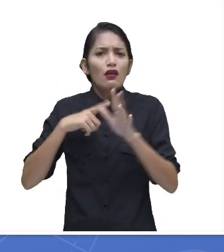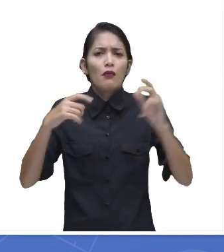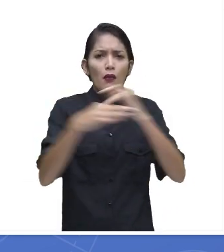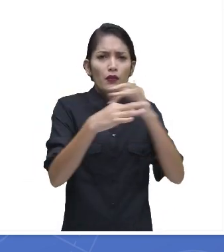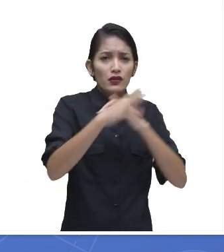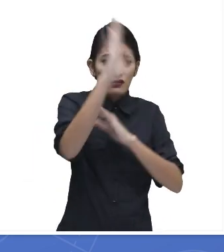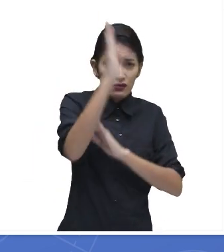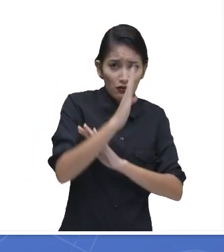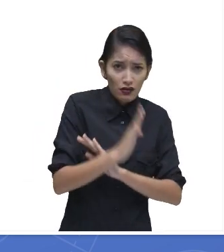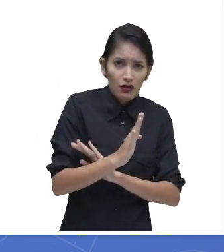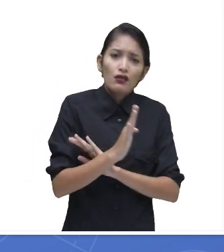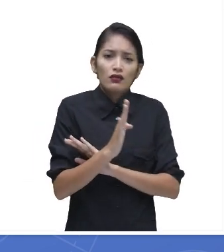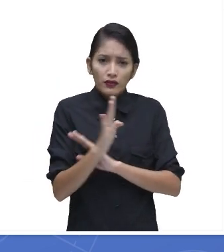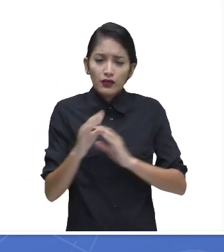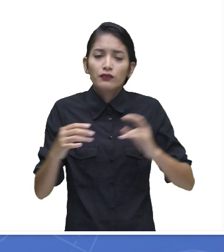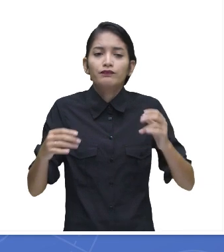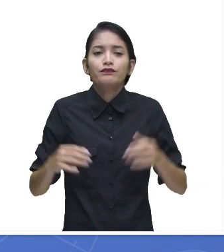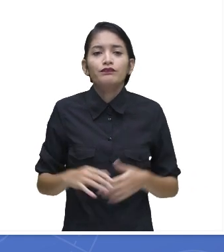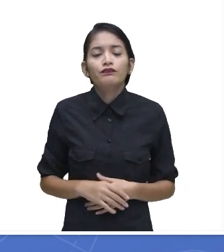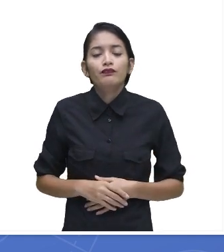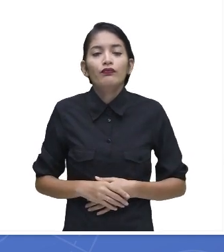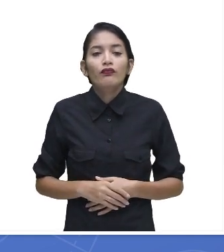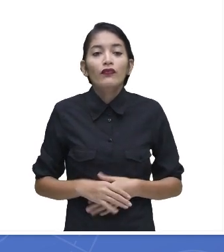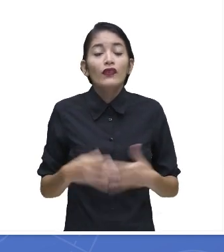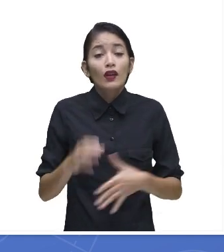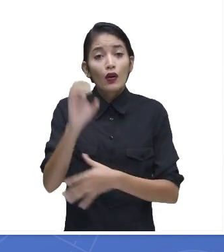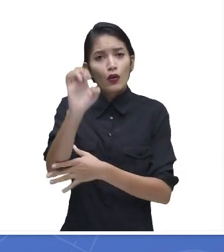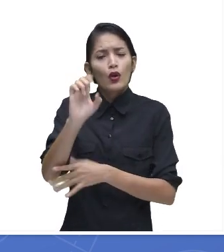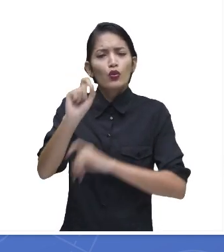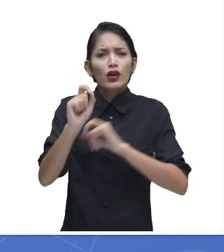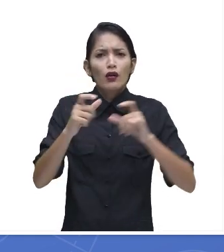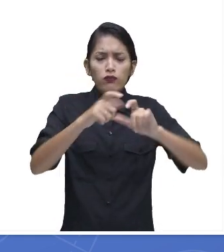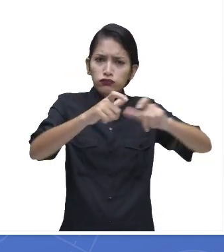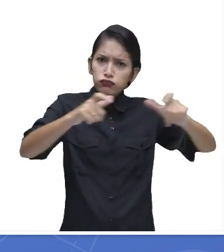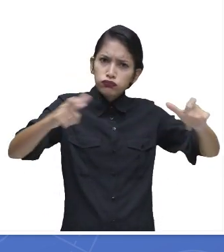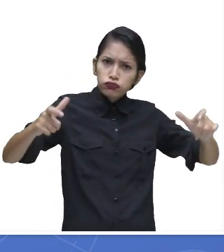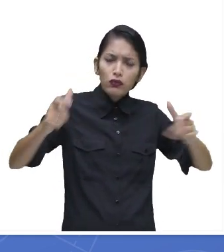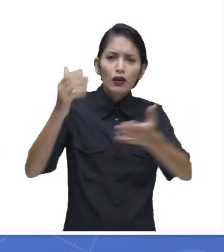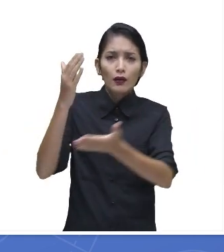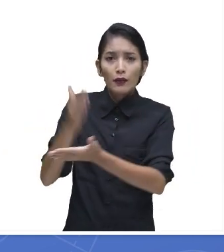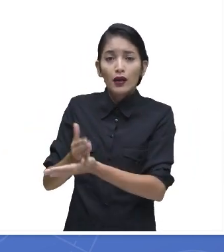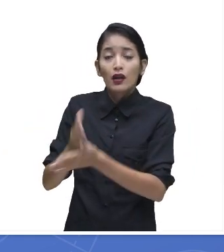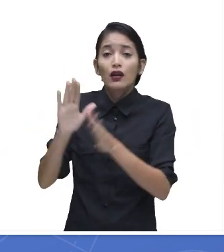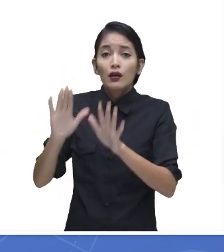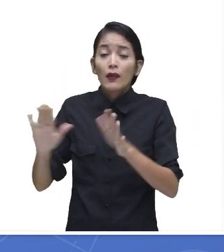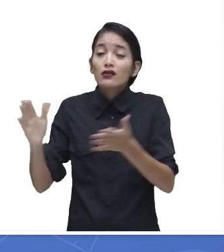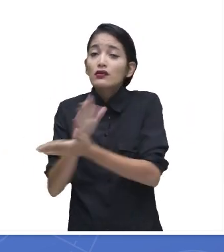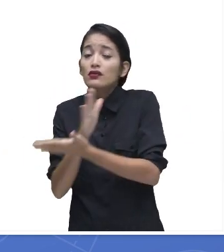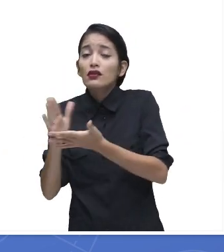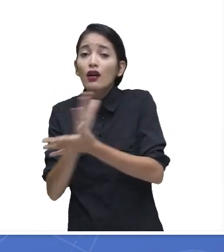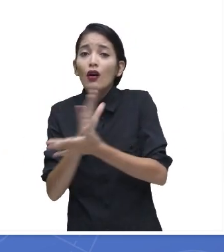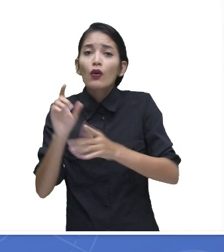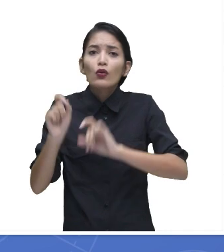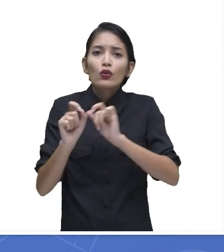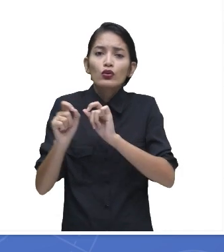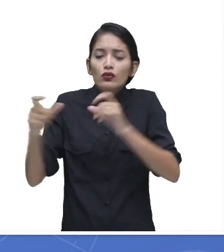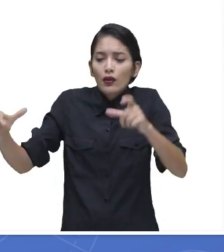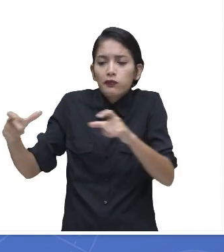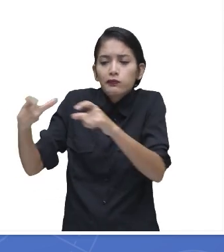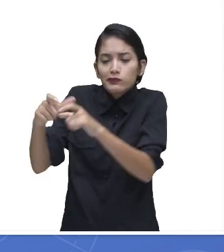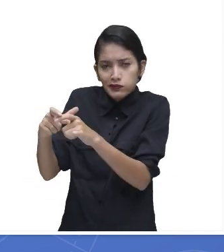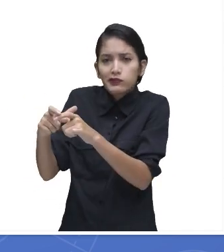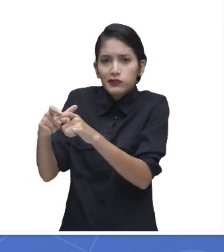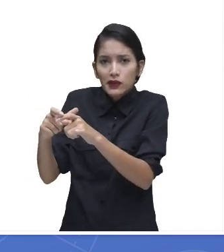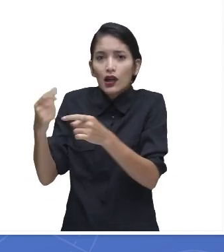metropolitana. Ou letra E, elas estão com seu crescimento paralisado, sofrendo em alguns casos encolhimento, em função